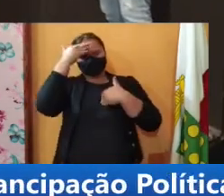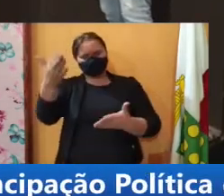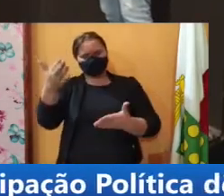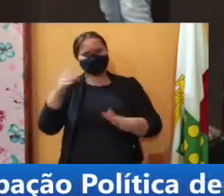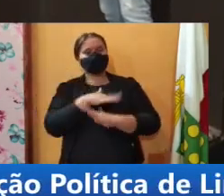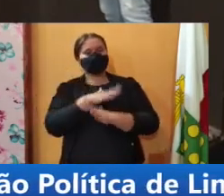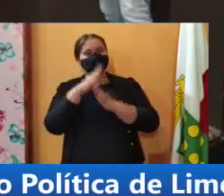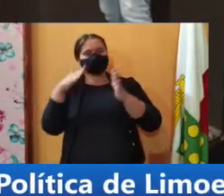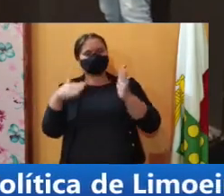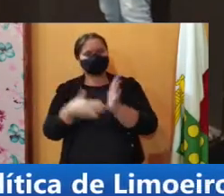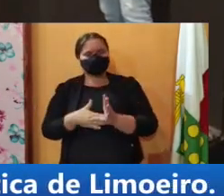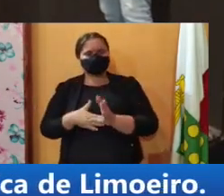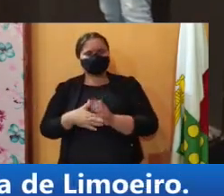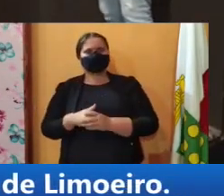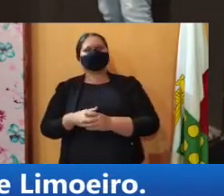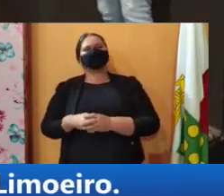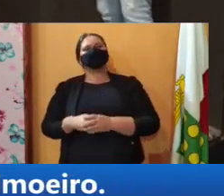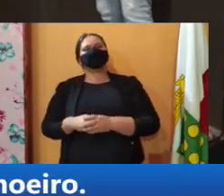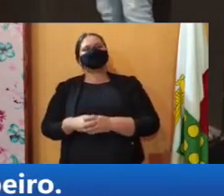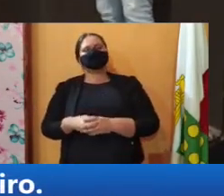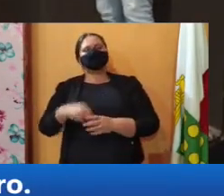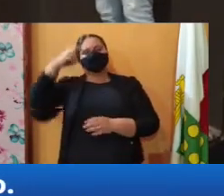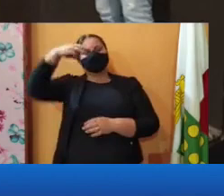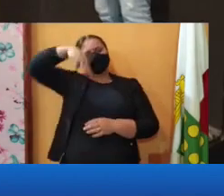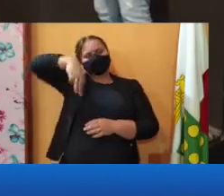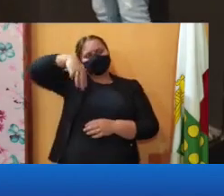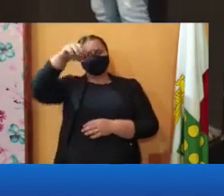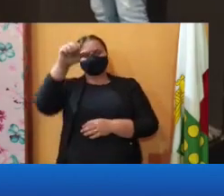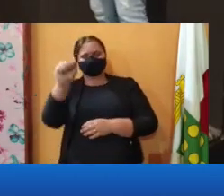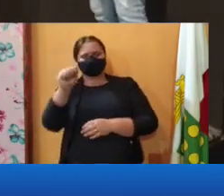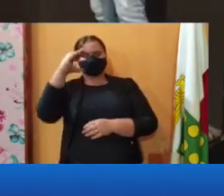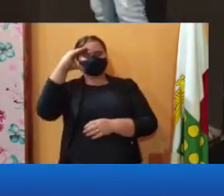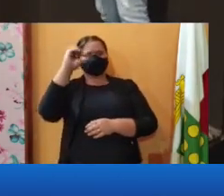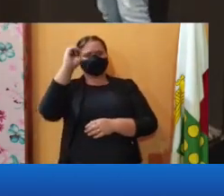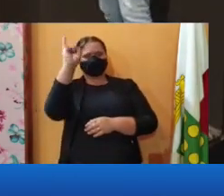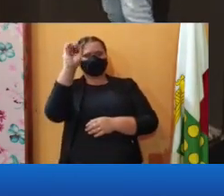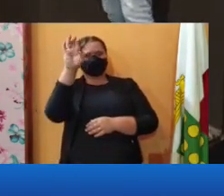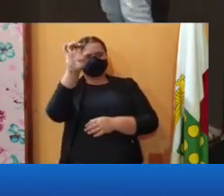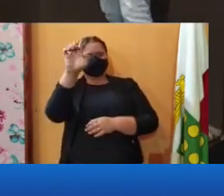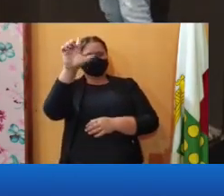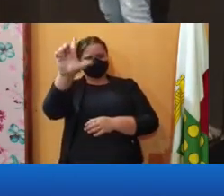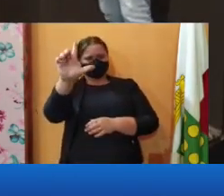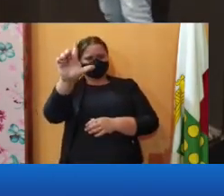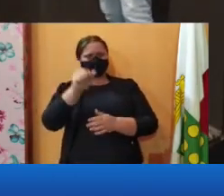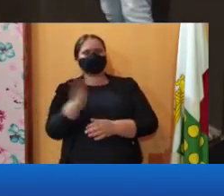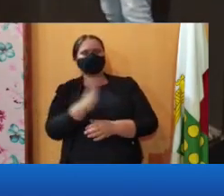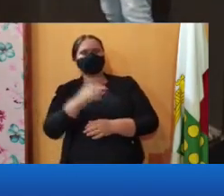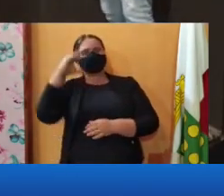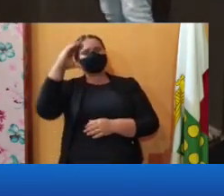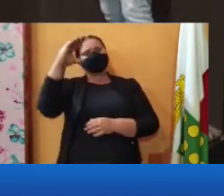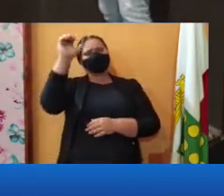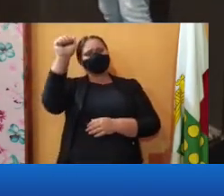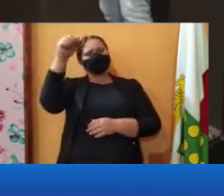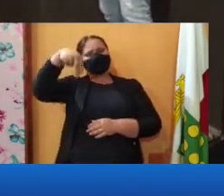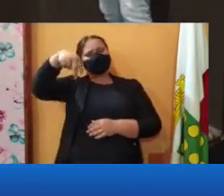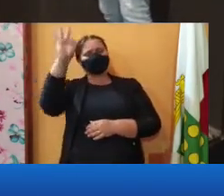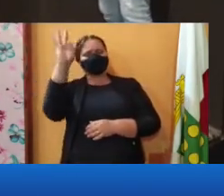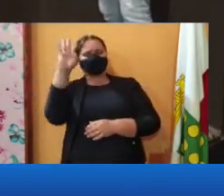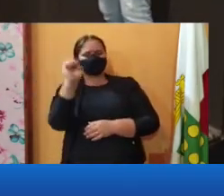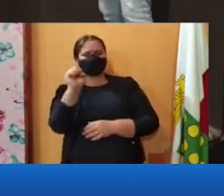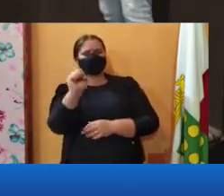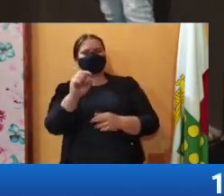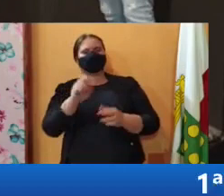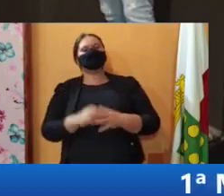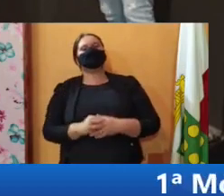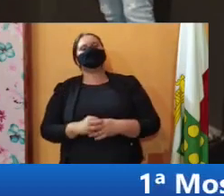a um. Maciel França, né, com a sua cultura, com a sua simplicidade, sua humildade e com o seu